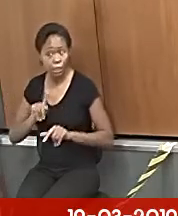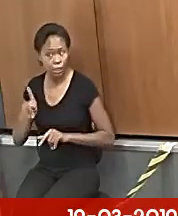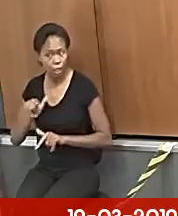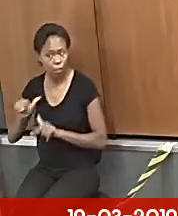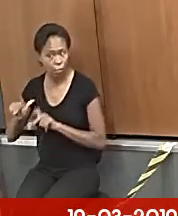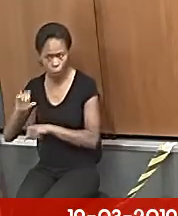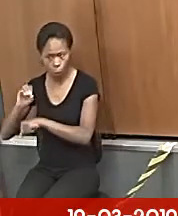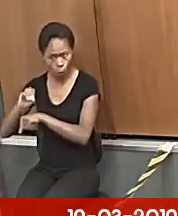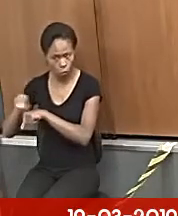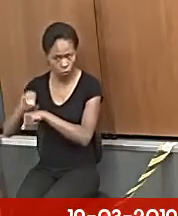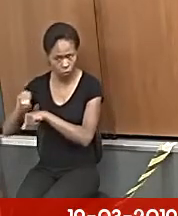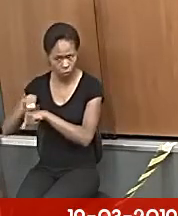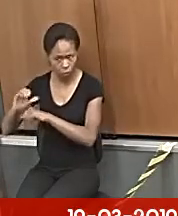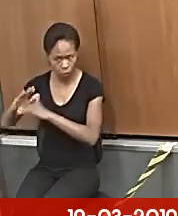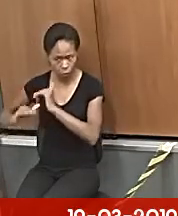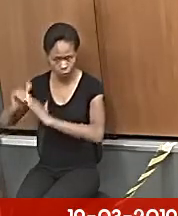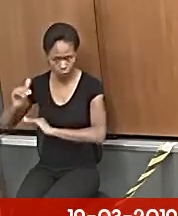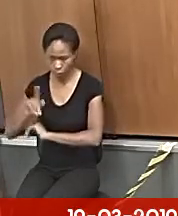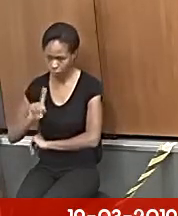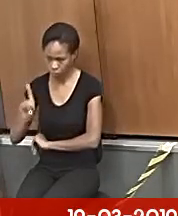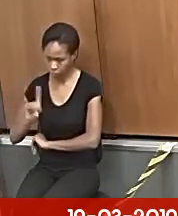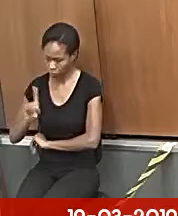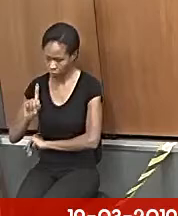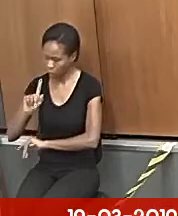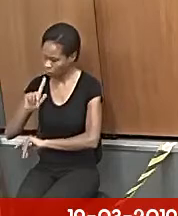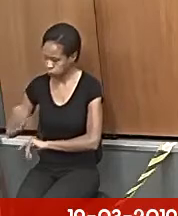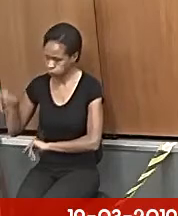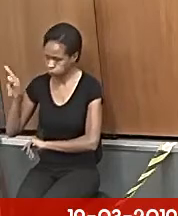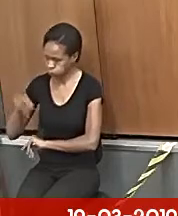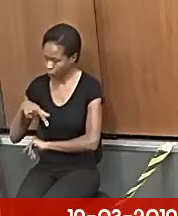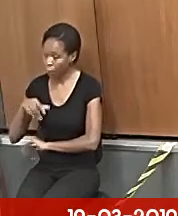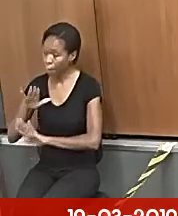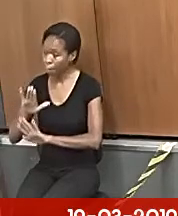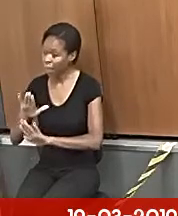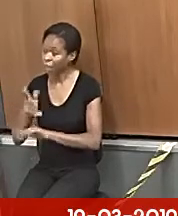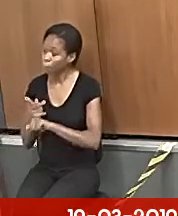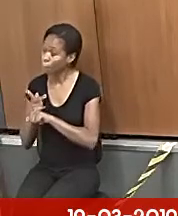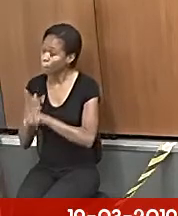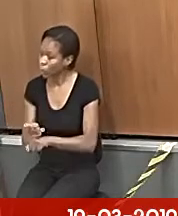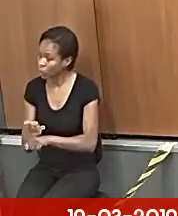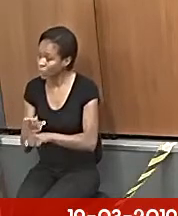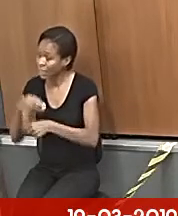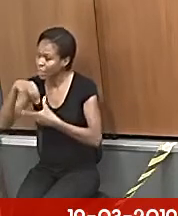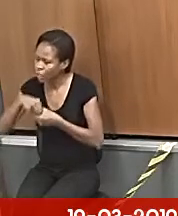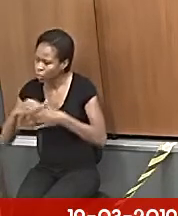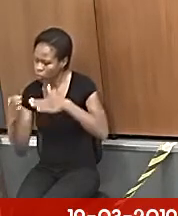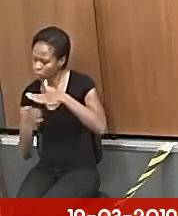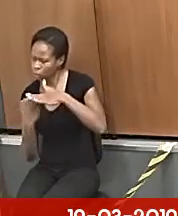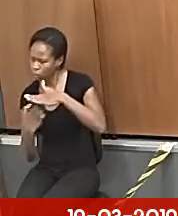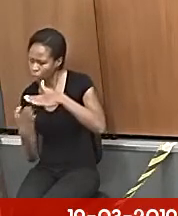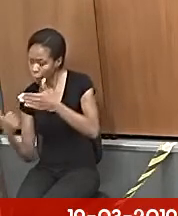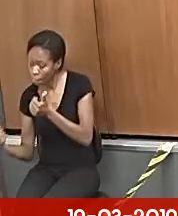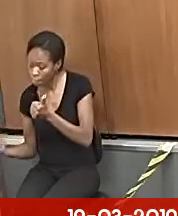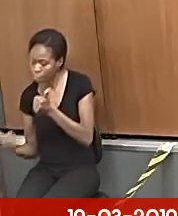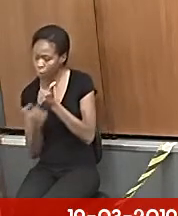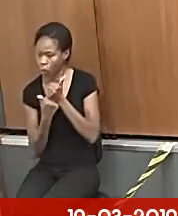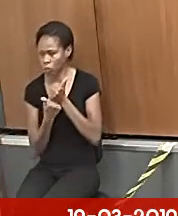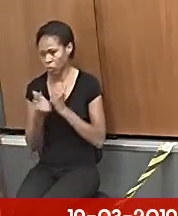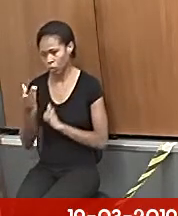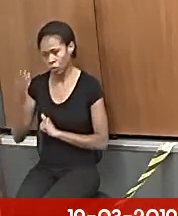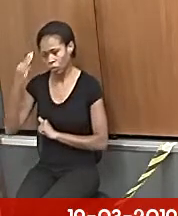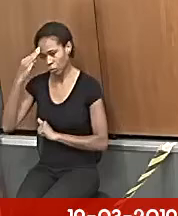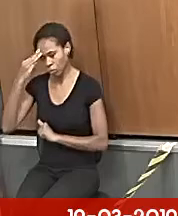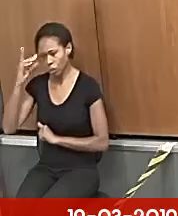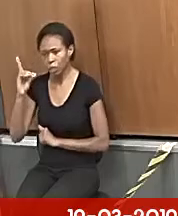oficinas profissionalizantes ela é ela busca na empresa um apoio para apoiar essa pessoa então na próxima